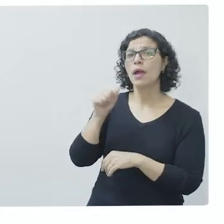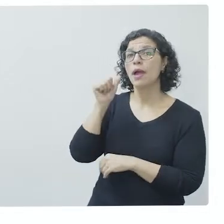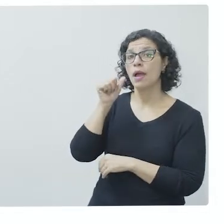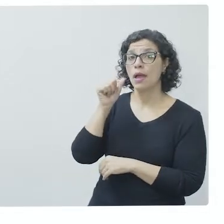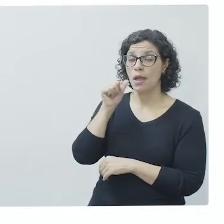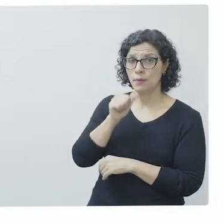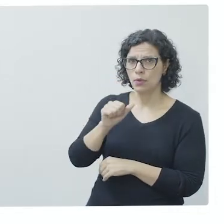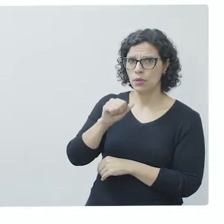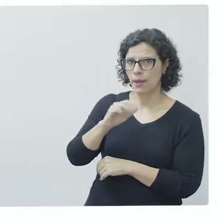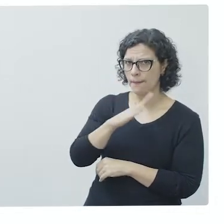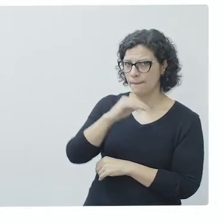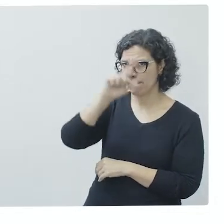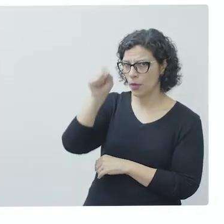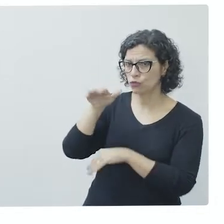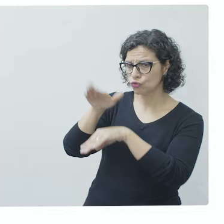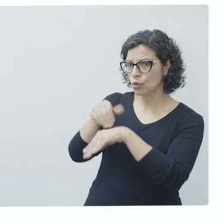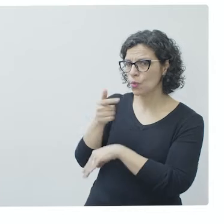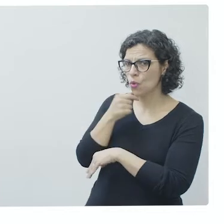chamou o homem de lado.